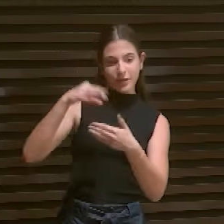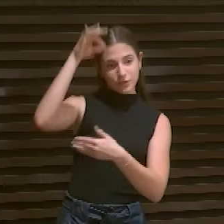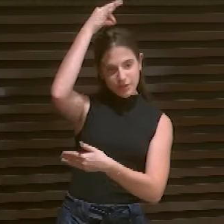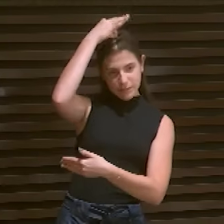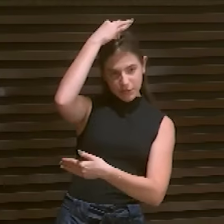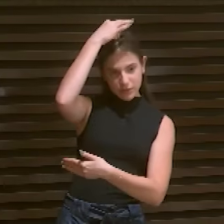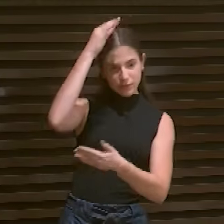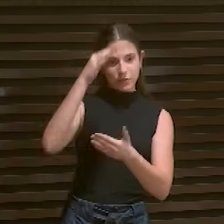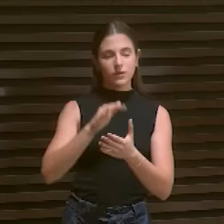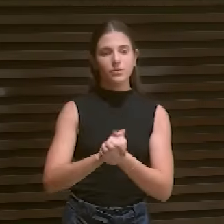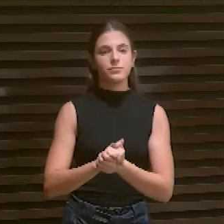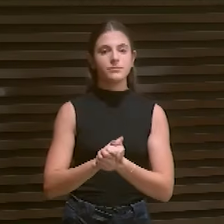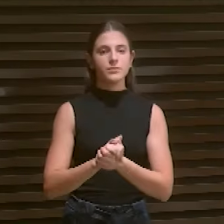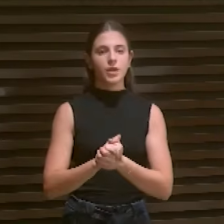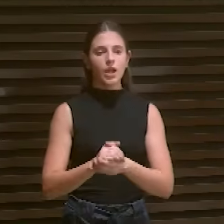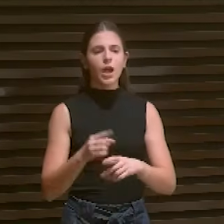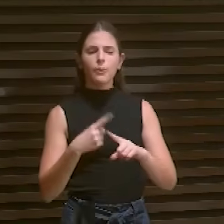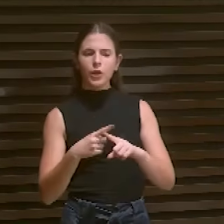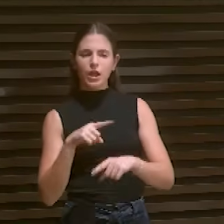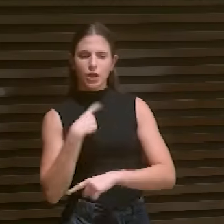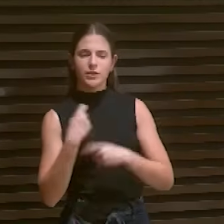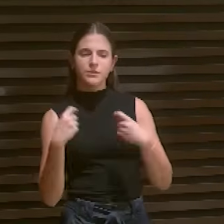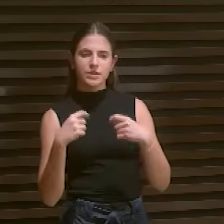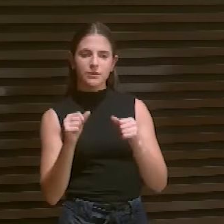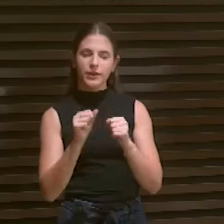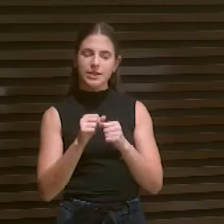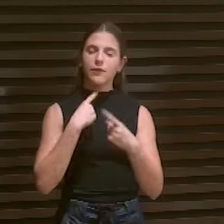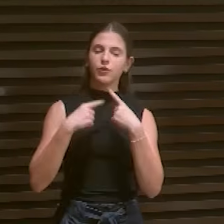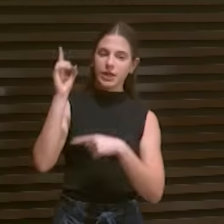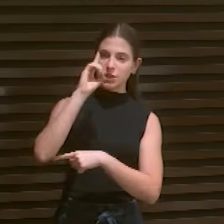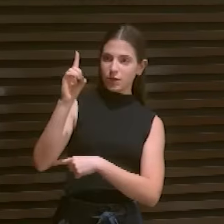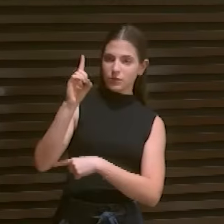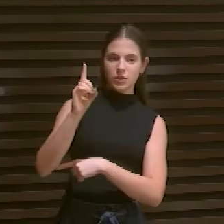caminhando aqui para o final, por que devemos fazer a vontade de Deus e não a nossa?